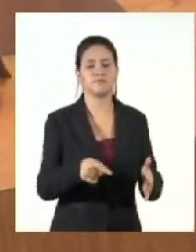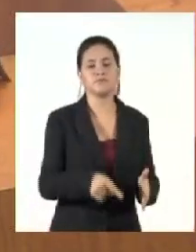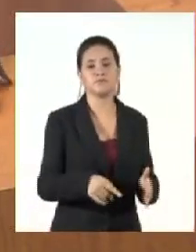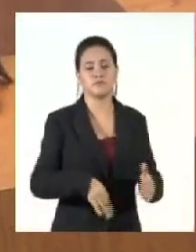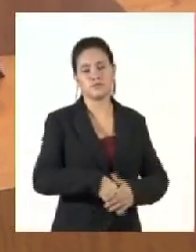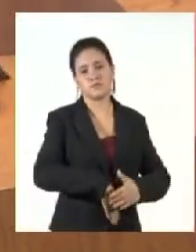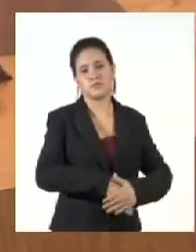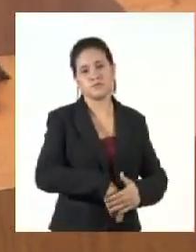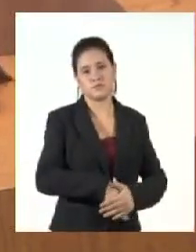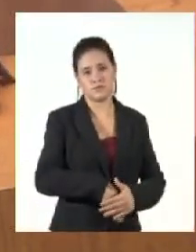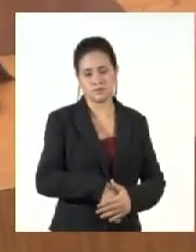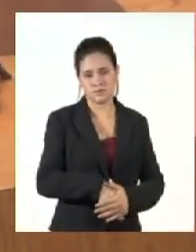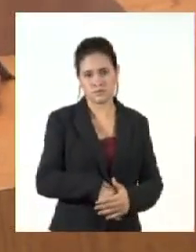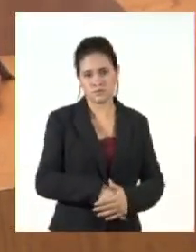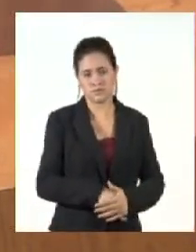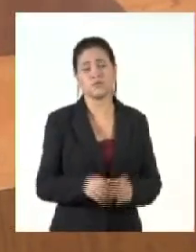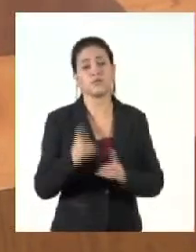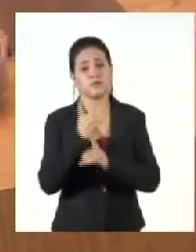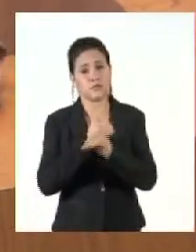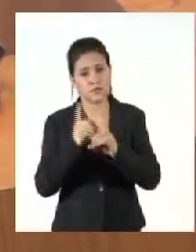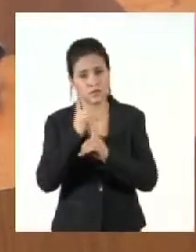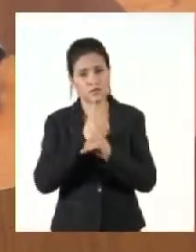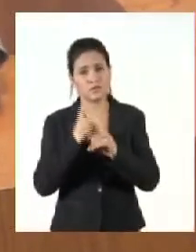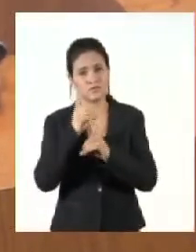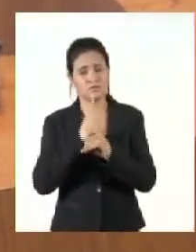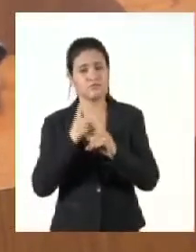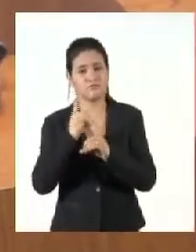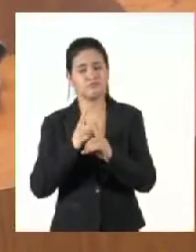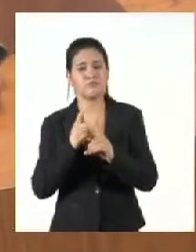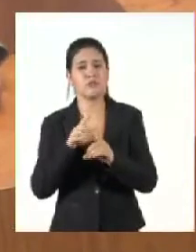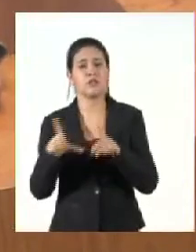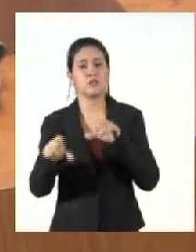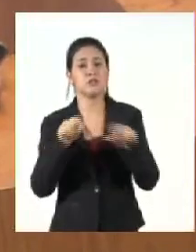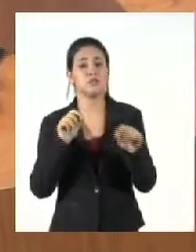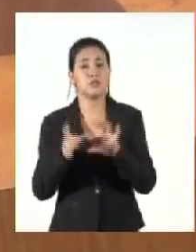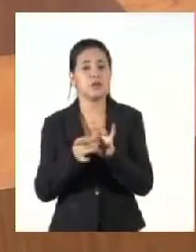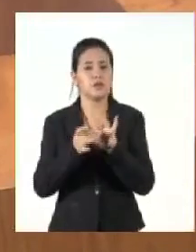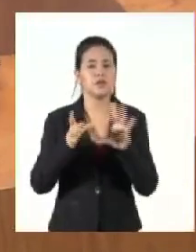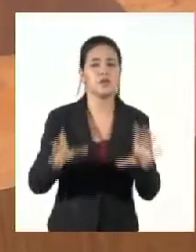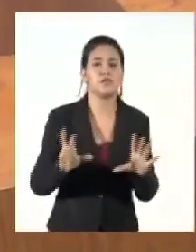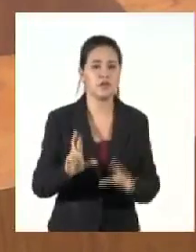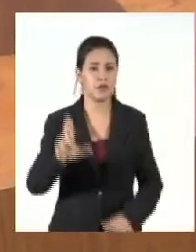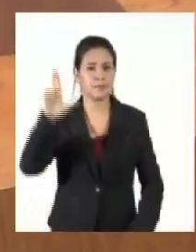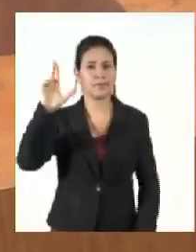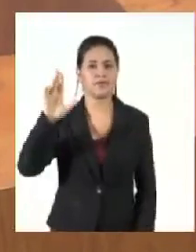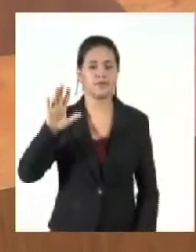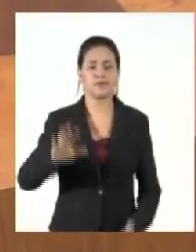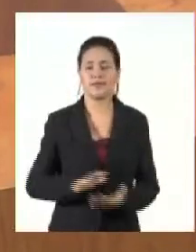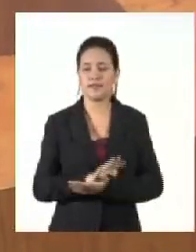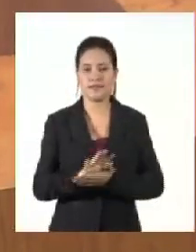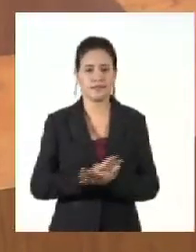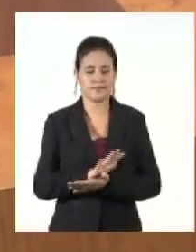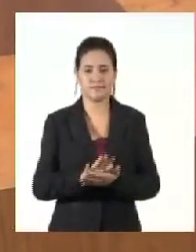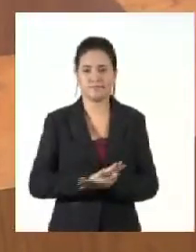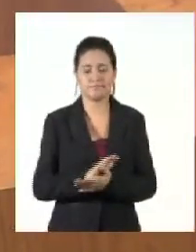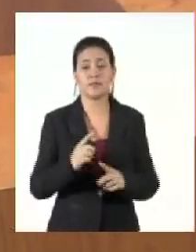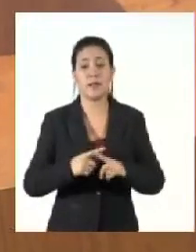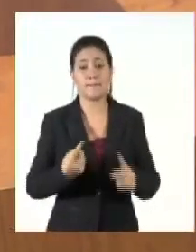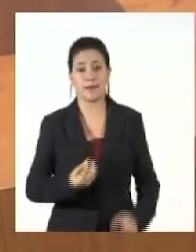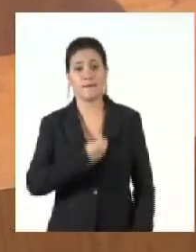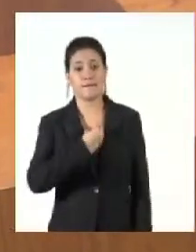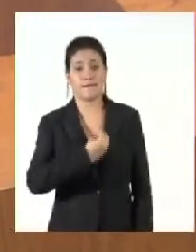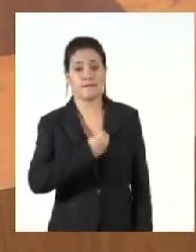de democracia e representação nenhuma. Na vida real, não é assim. Poder